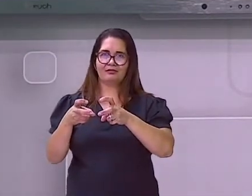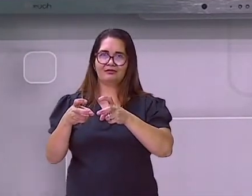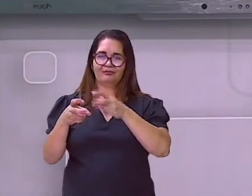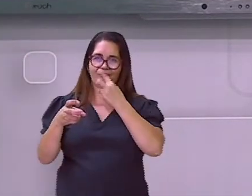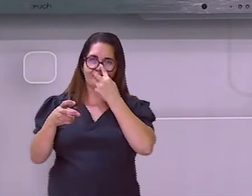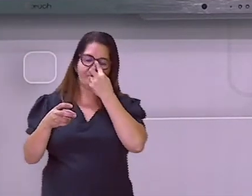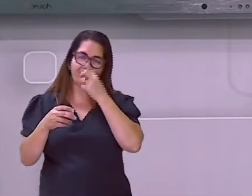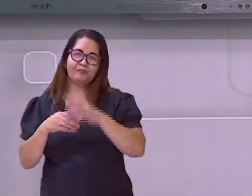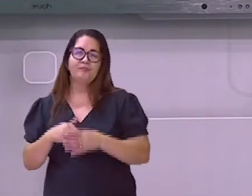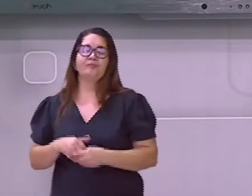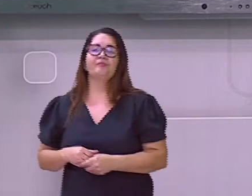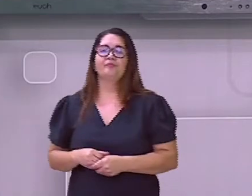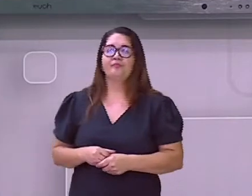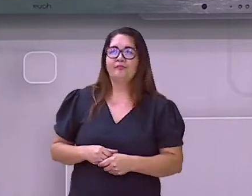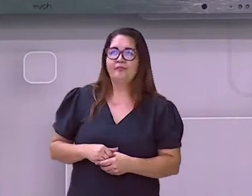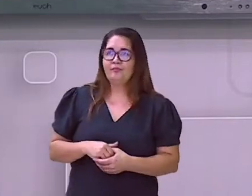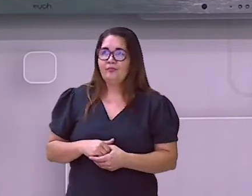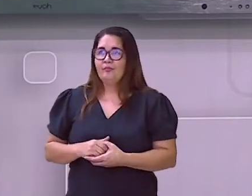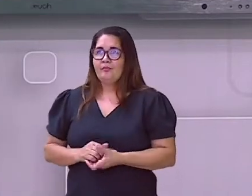Tá?